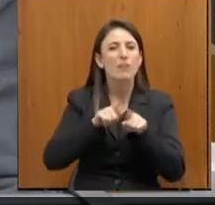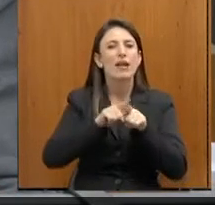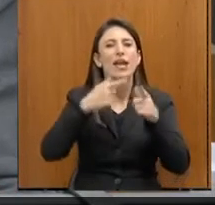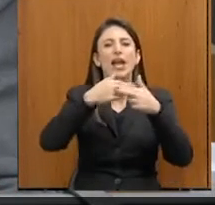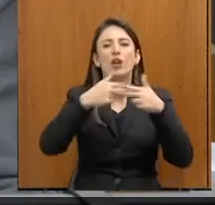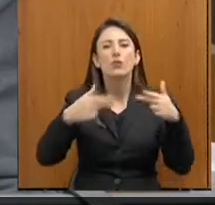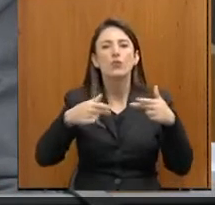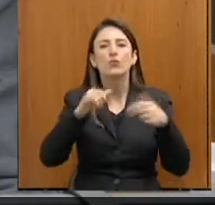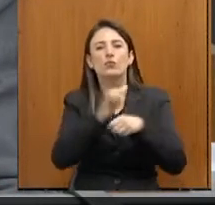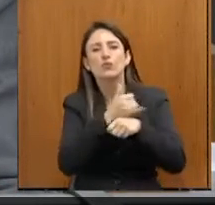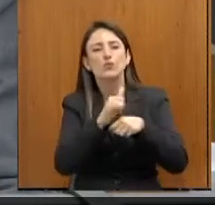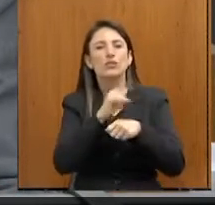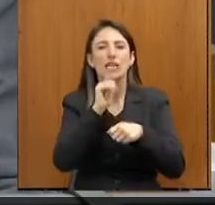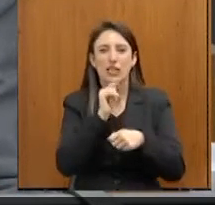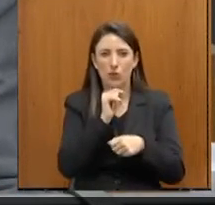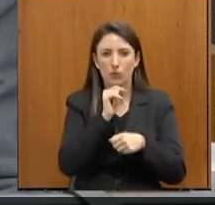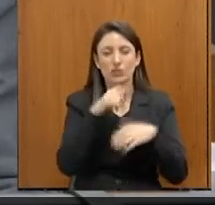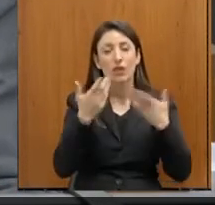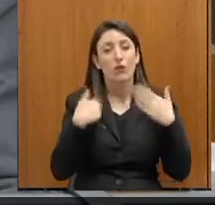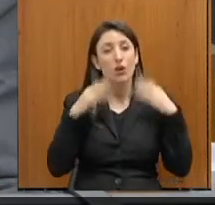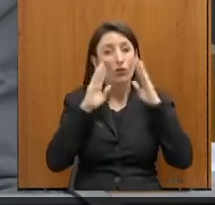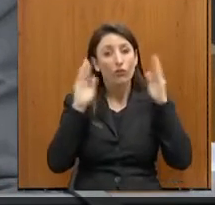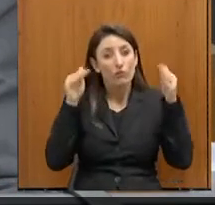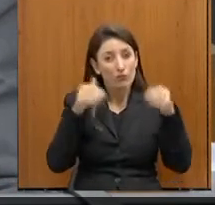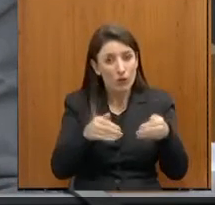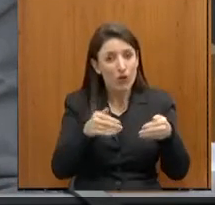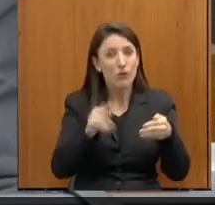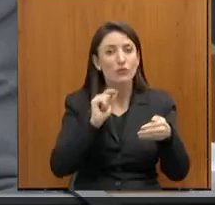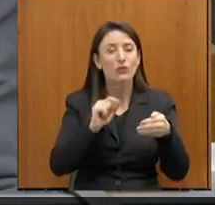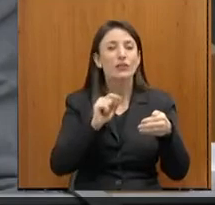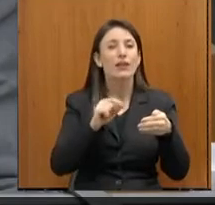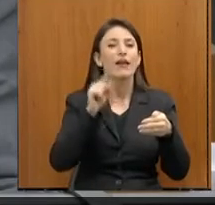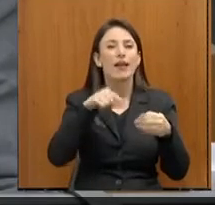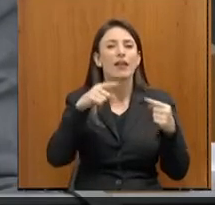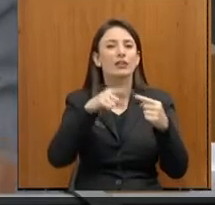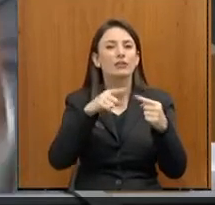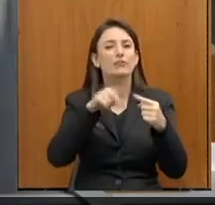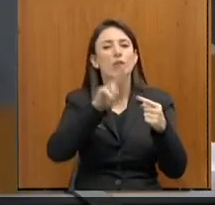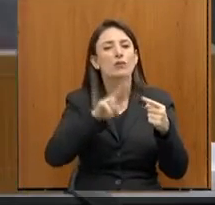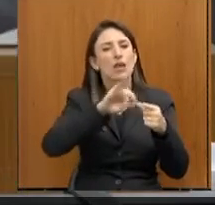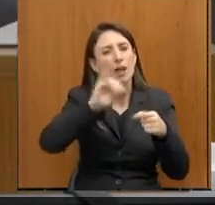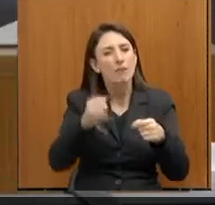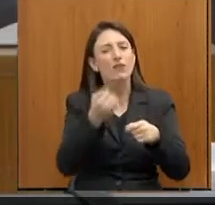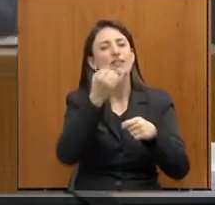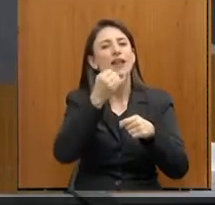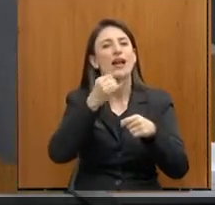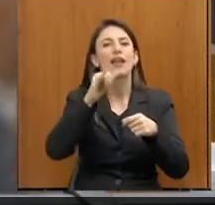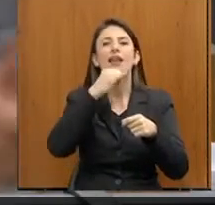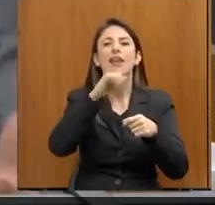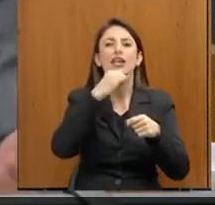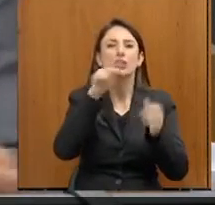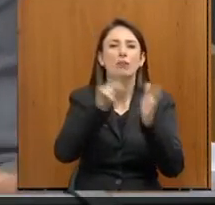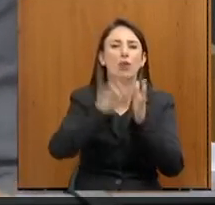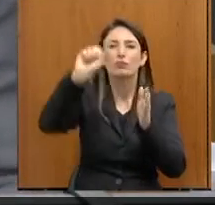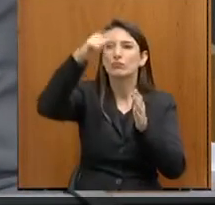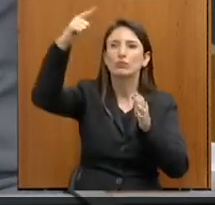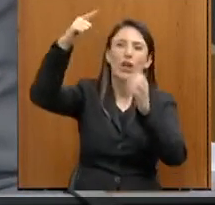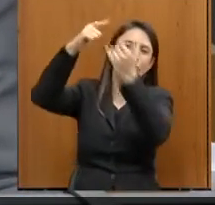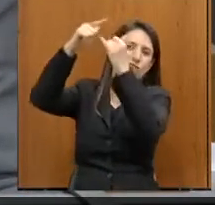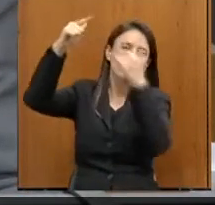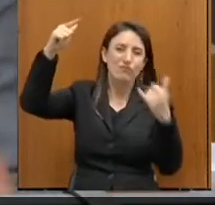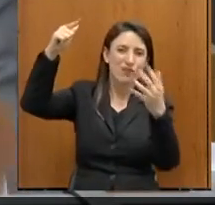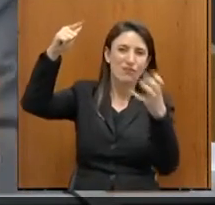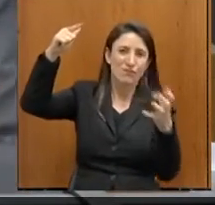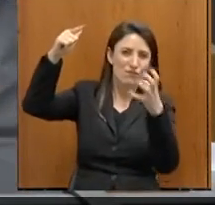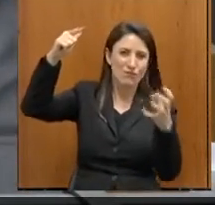vai ser na questão né da potência instalada energia fotovoltaica Minas Gerais nos vemos né Esse aumento e